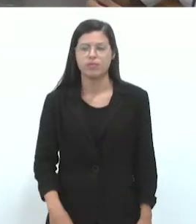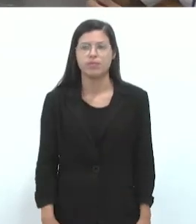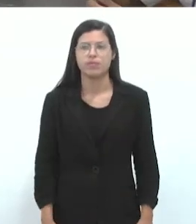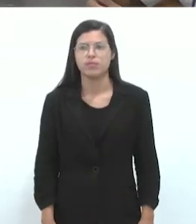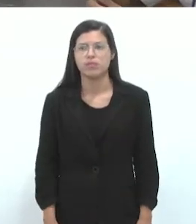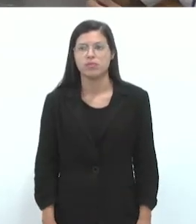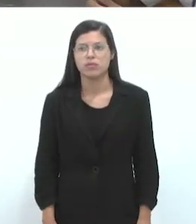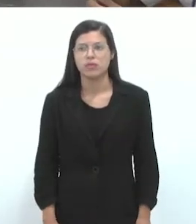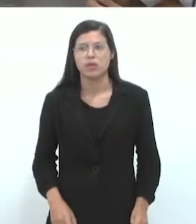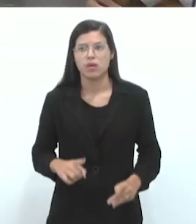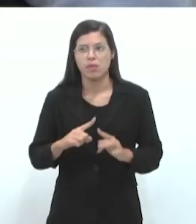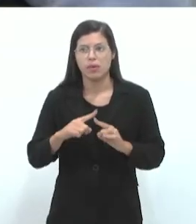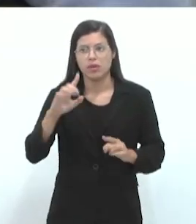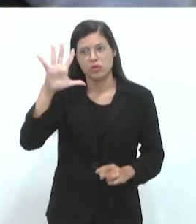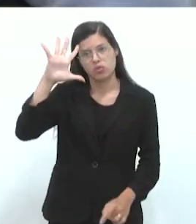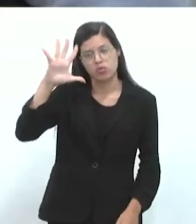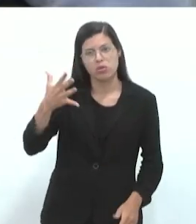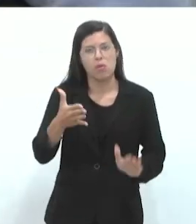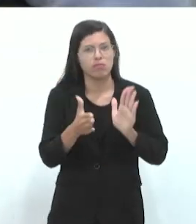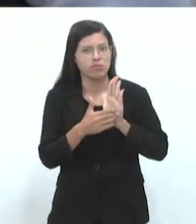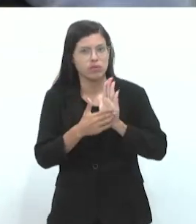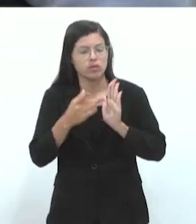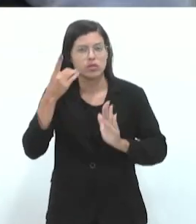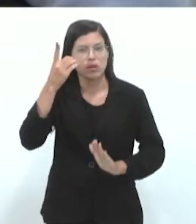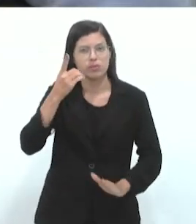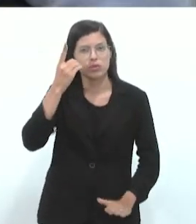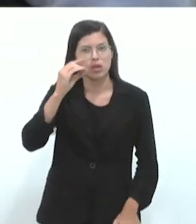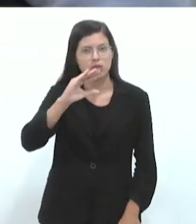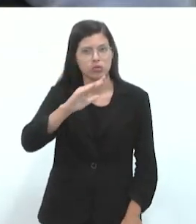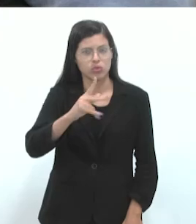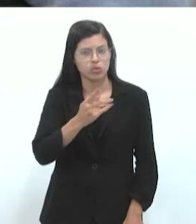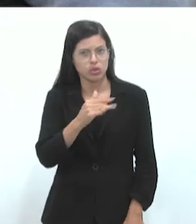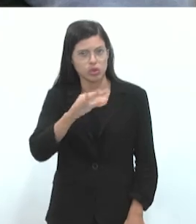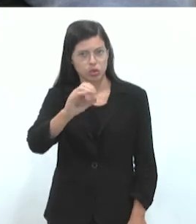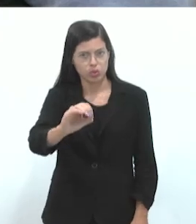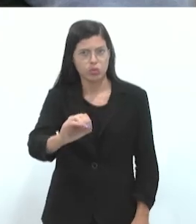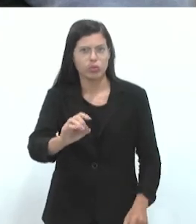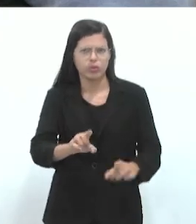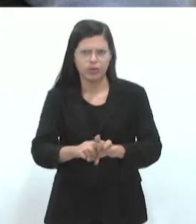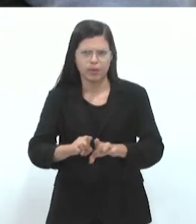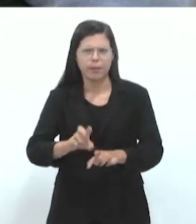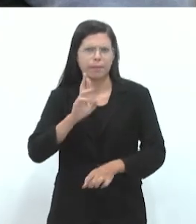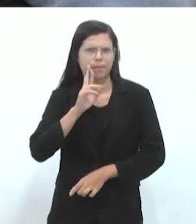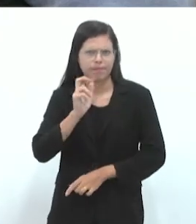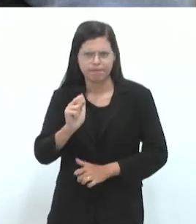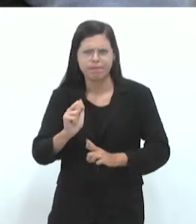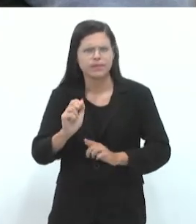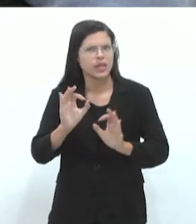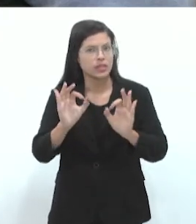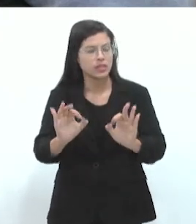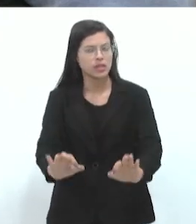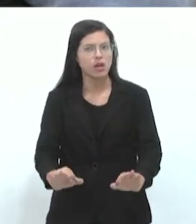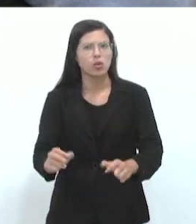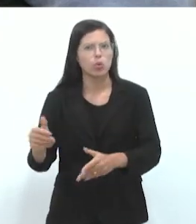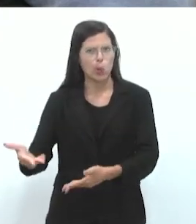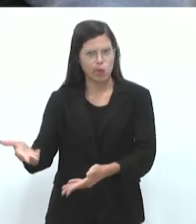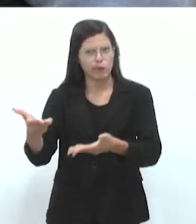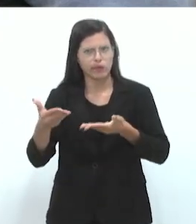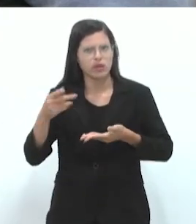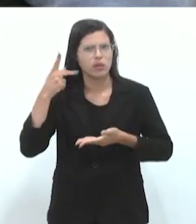solução proposta pelo deputado Chico, por Vossa Excelência, é positivo. Convido o procurador vir aqui